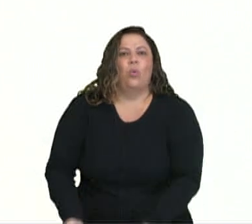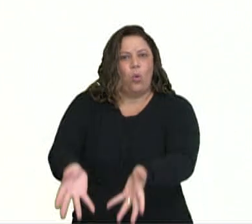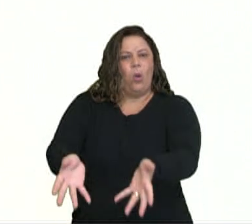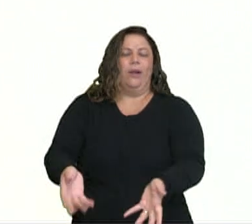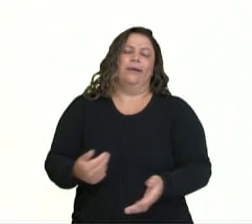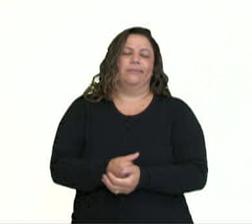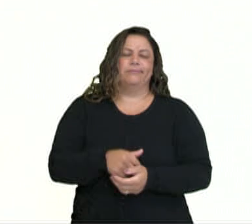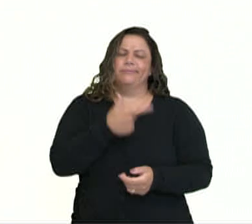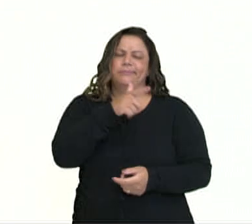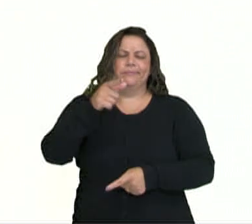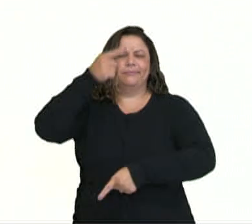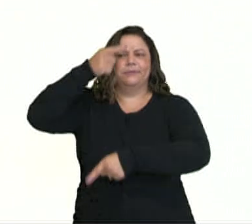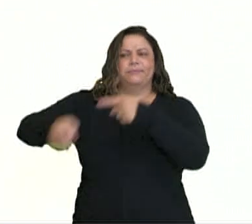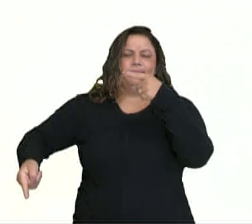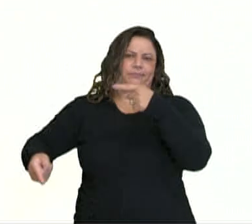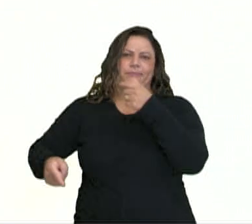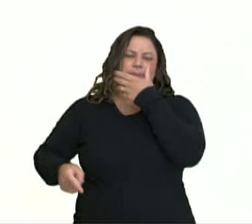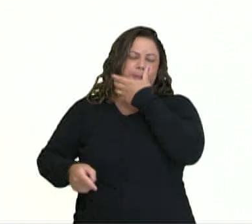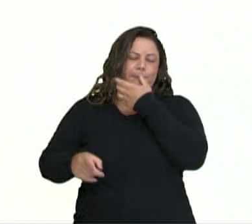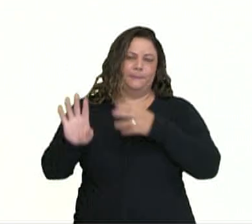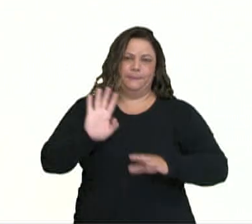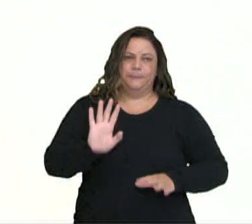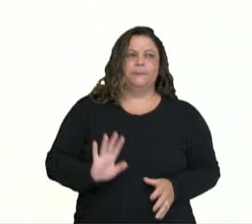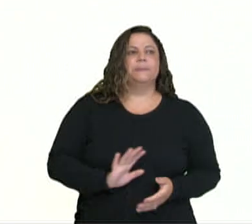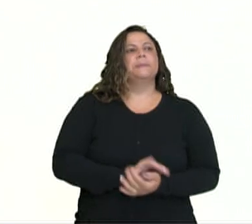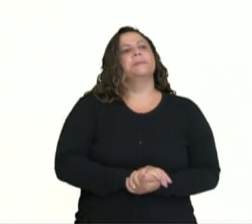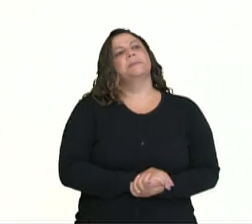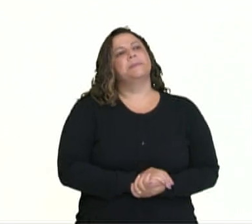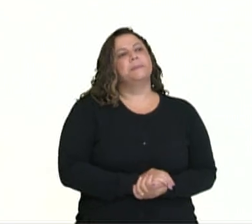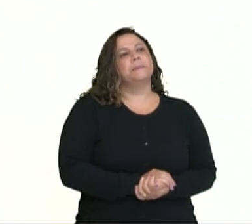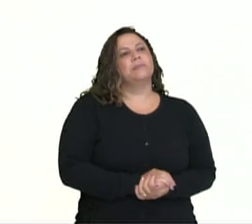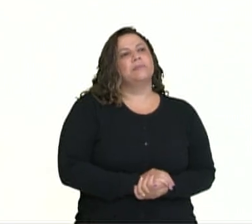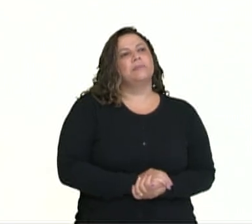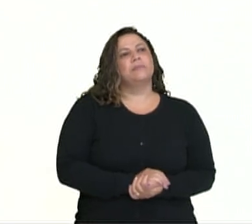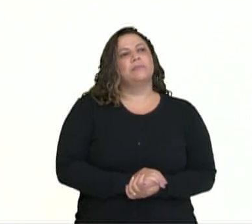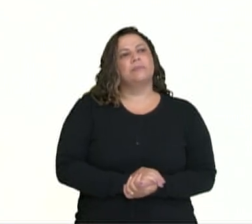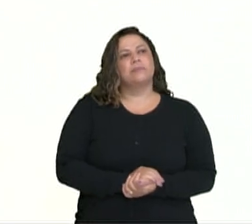existe impedimento no futebol de 7.